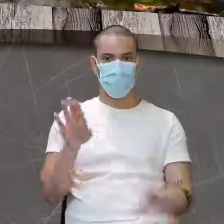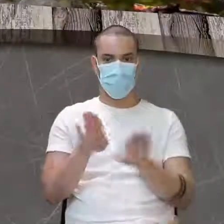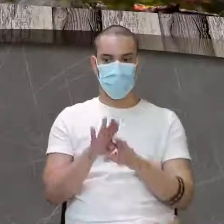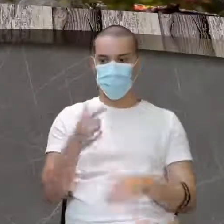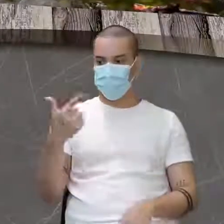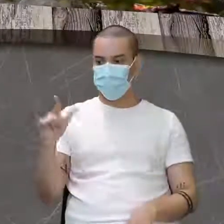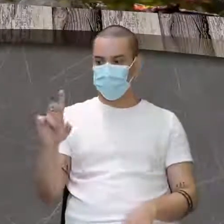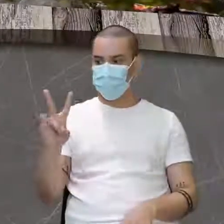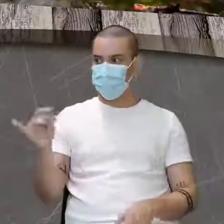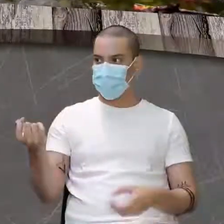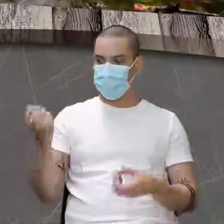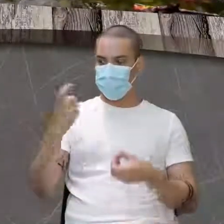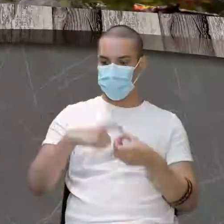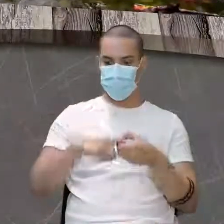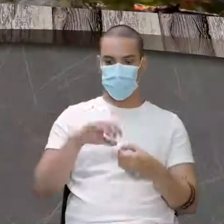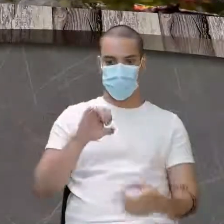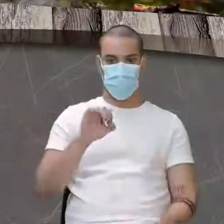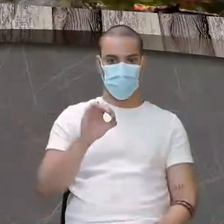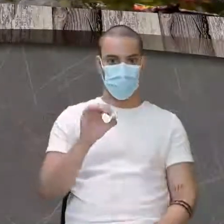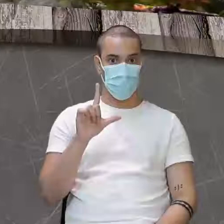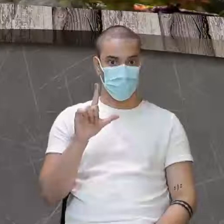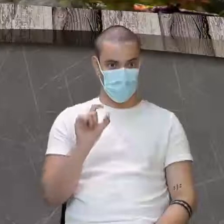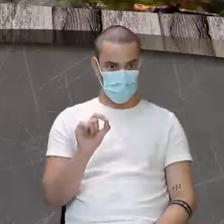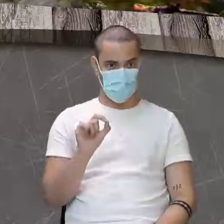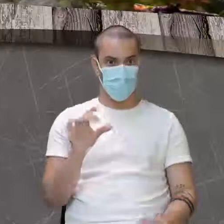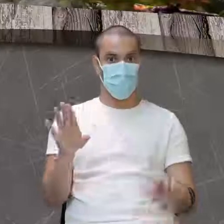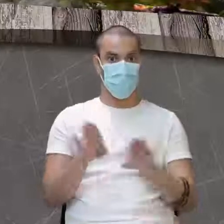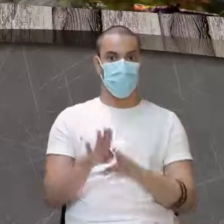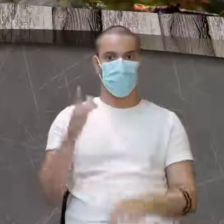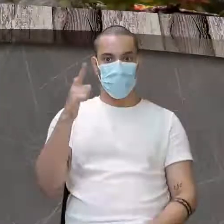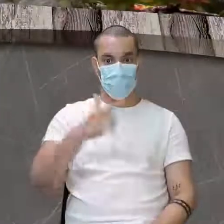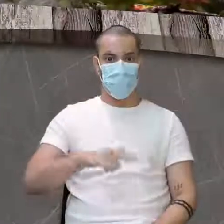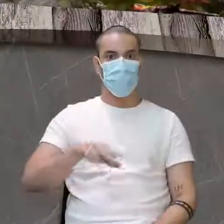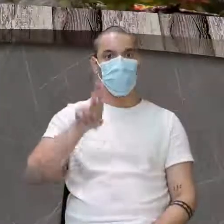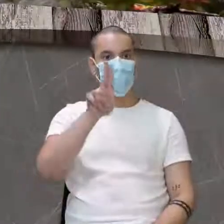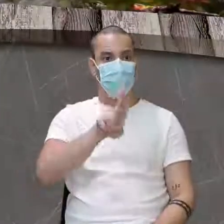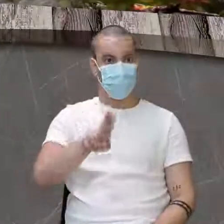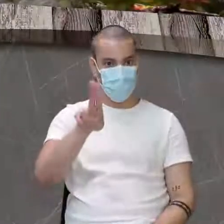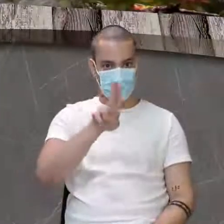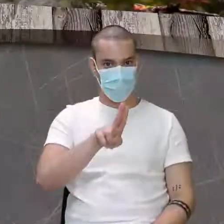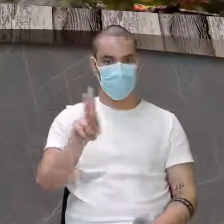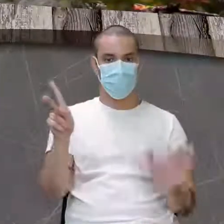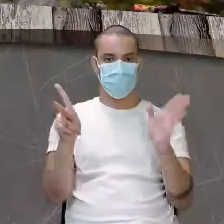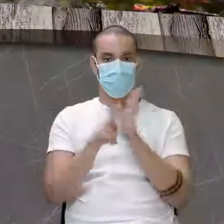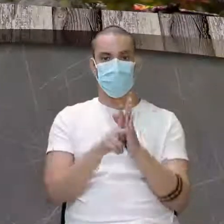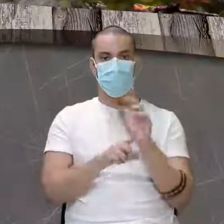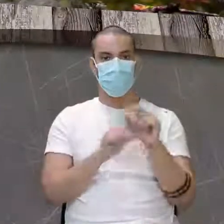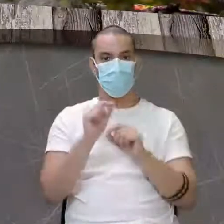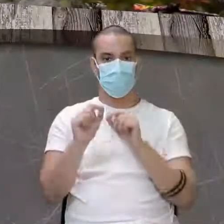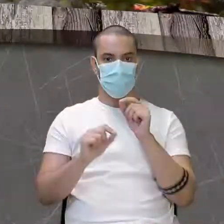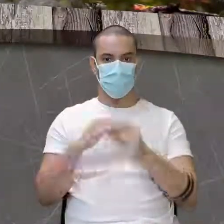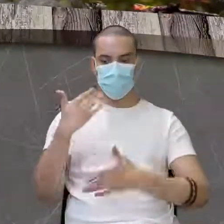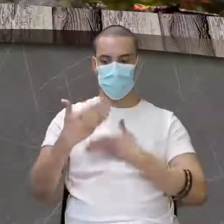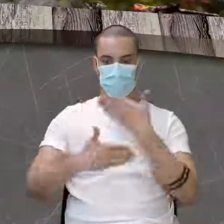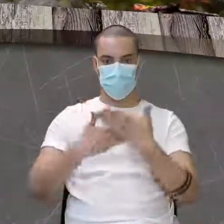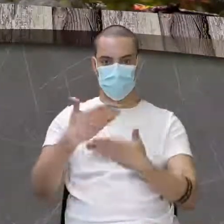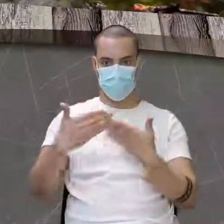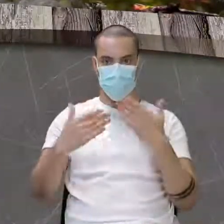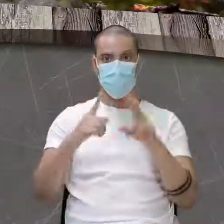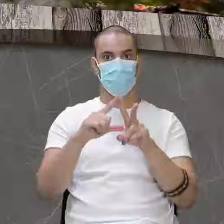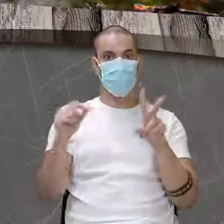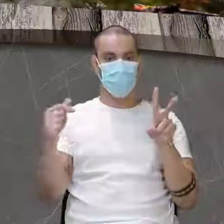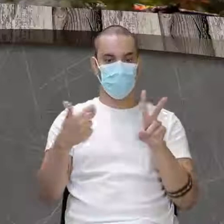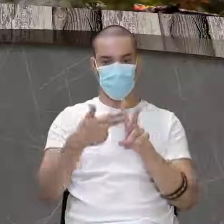parte vai ser devolvida para o solo, que vai ser novamente utilizado para o desenvolvimento dos